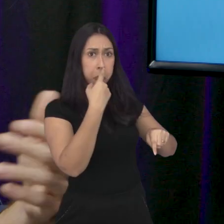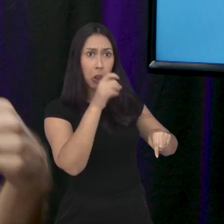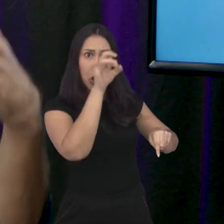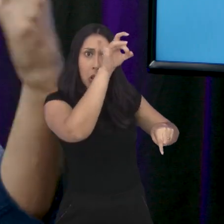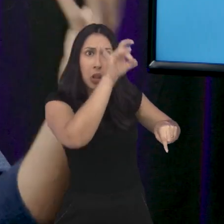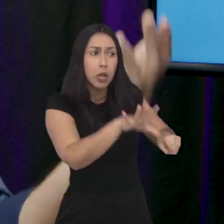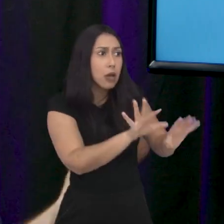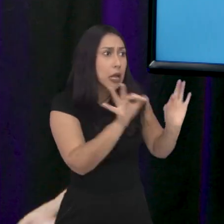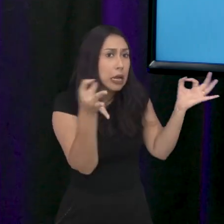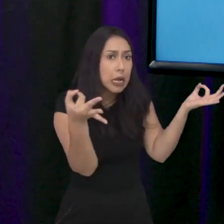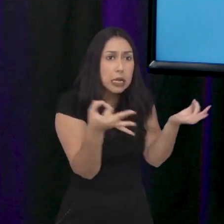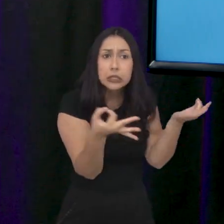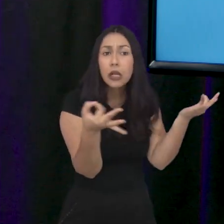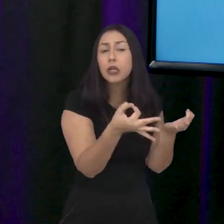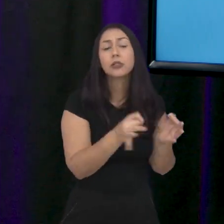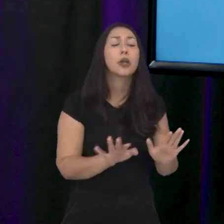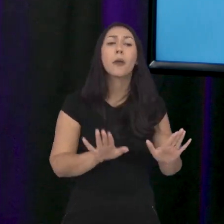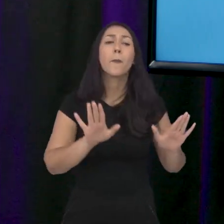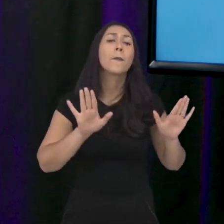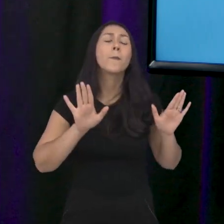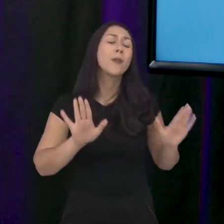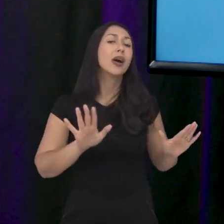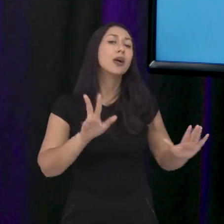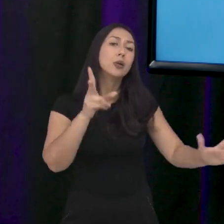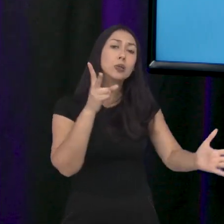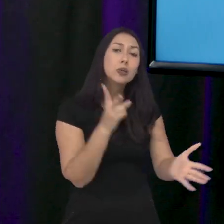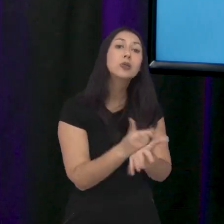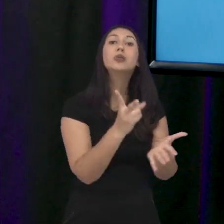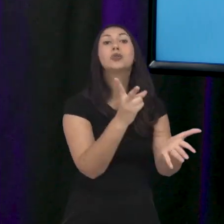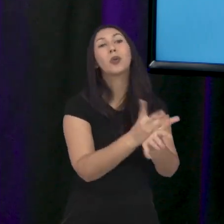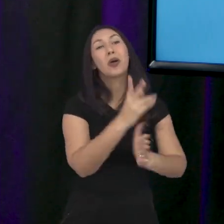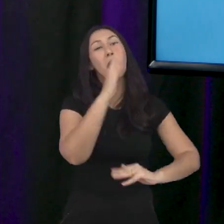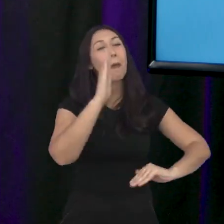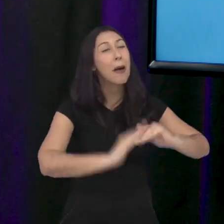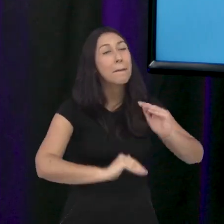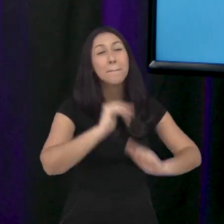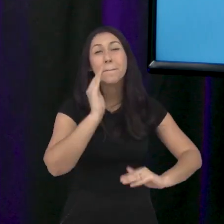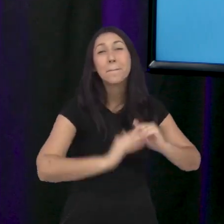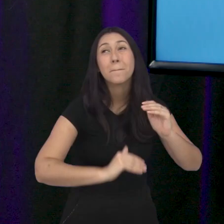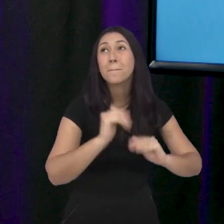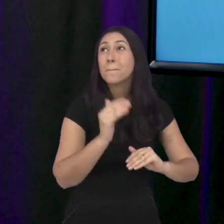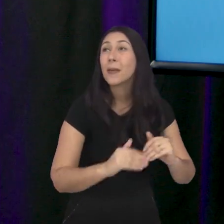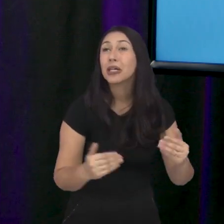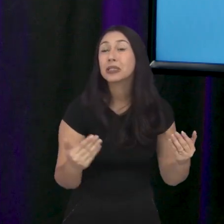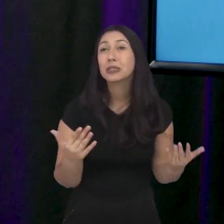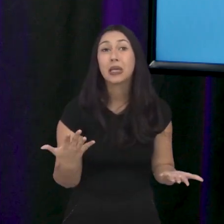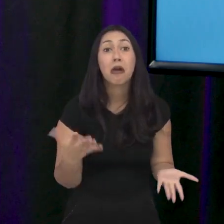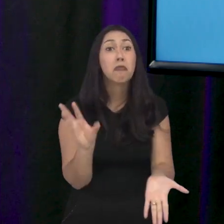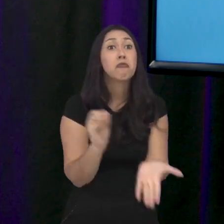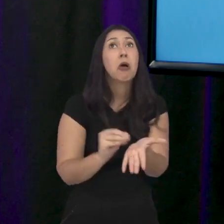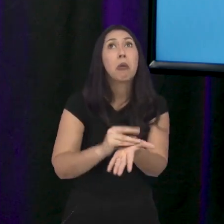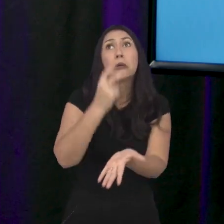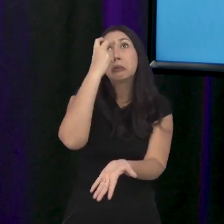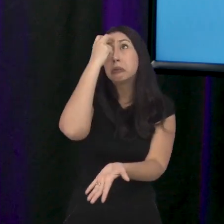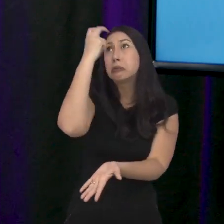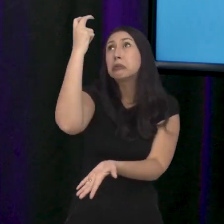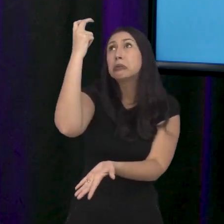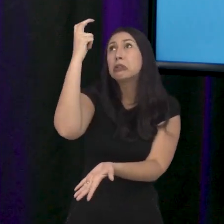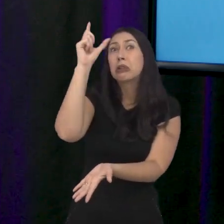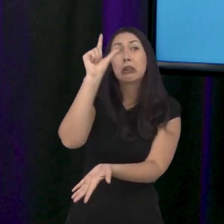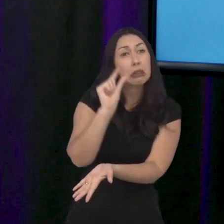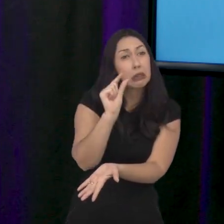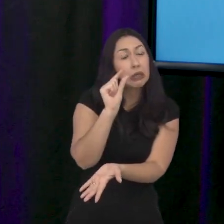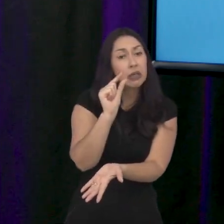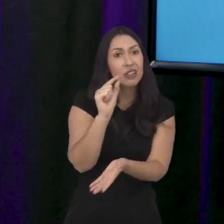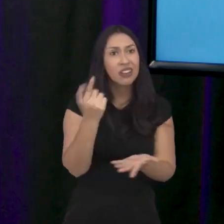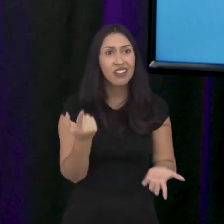excelência, reconhecido por sua excelência, mas mesmo assim não deixa de ser uma prática extremamente, diria, não